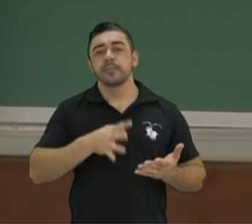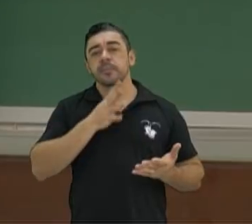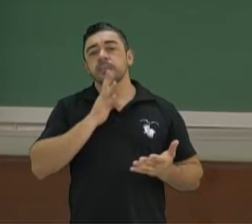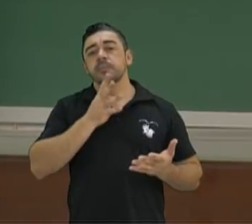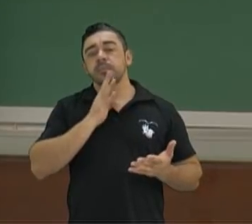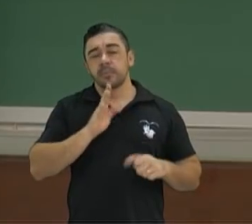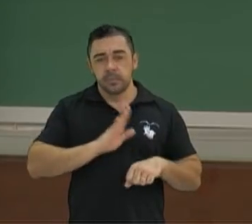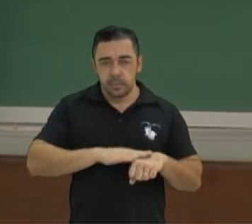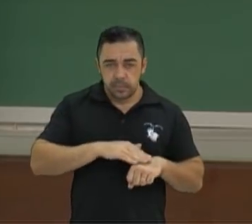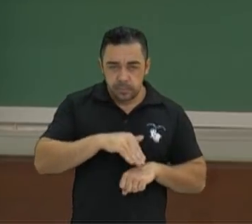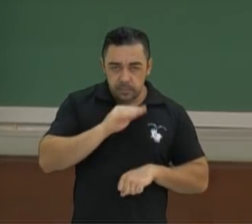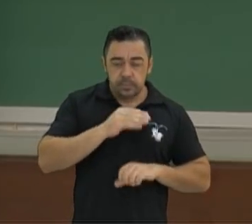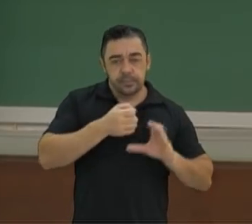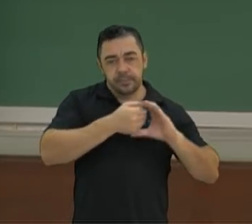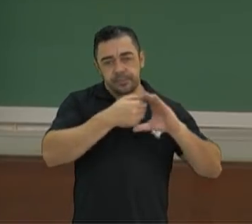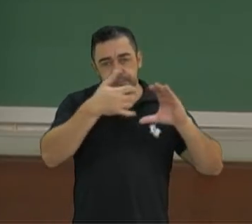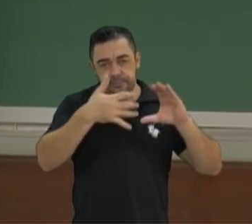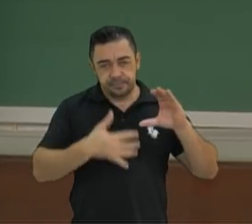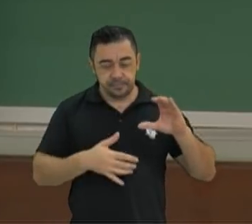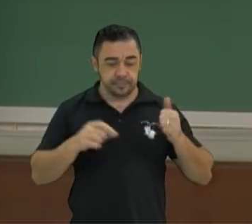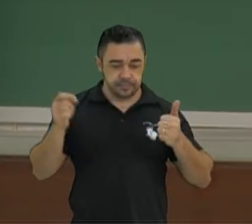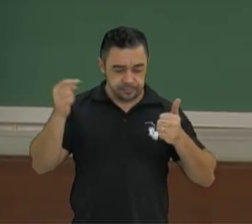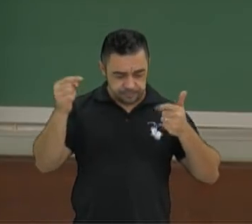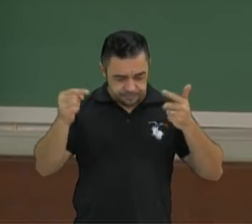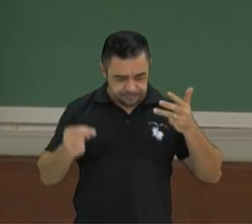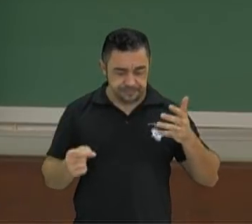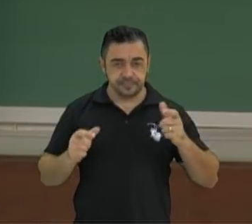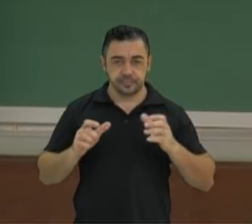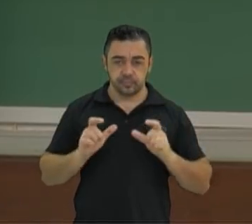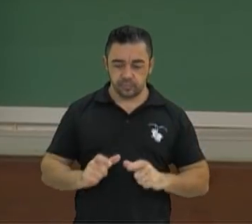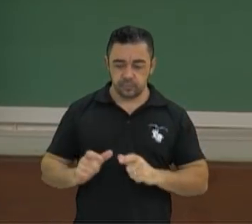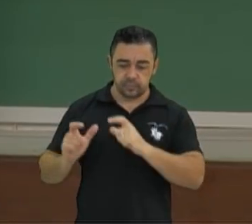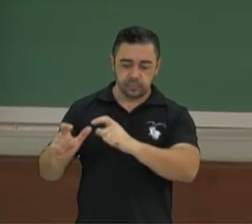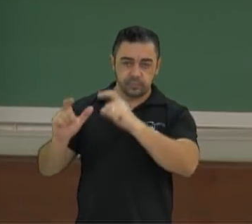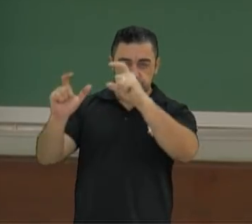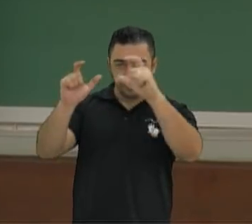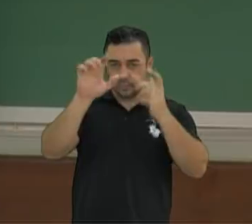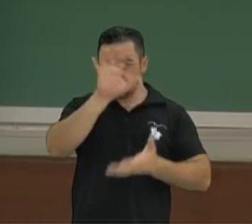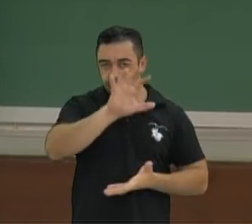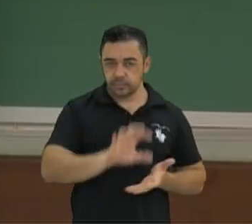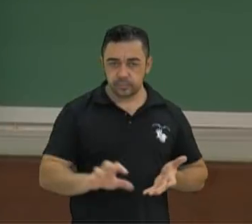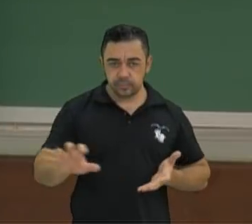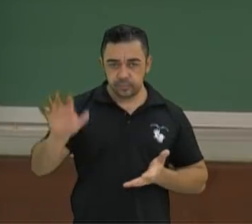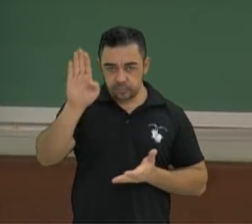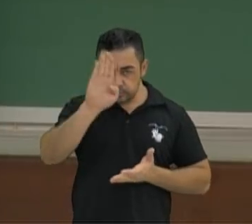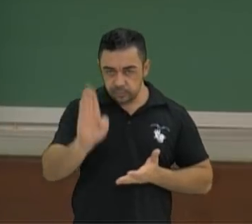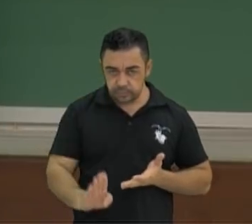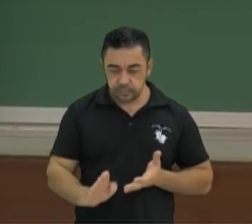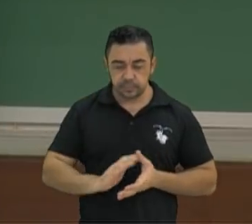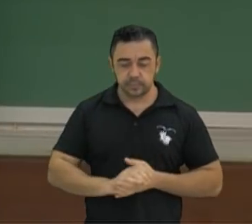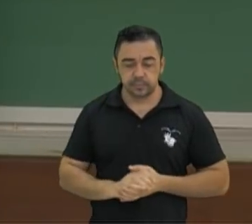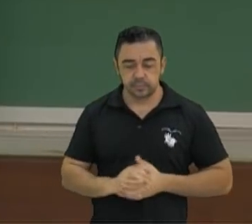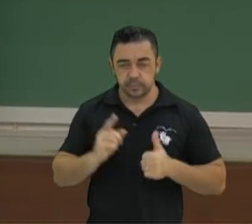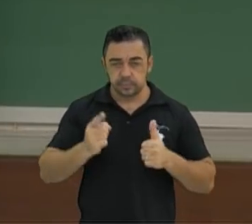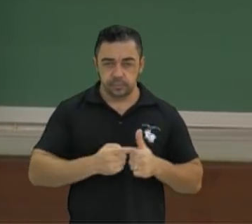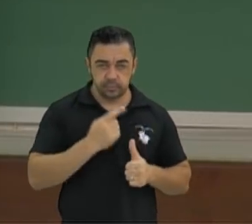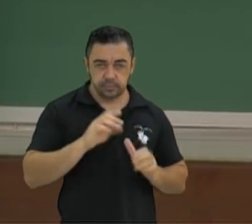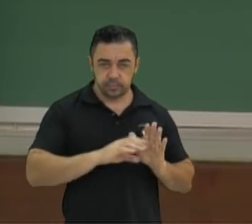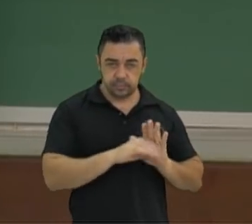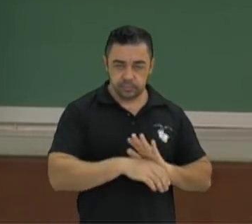as características de cada região brasileira. Vamos lá então para o primeiro conceito,